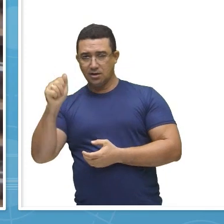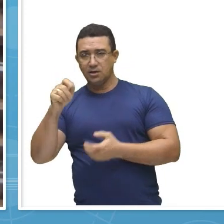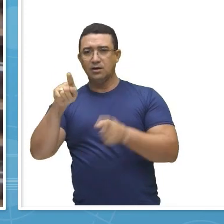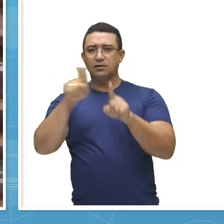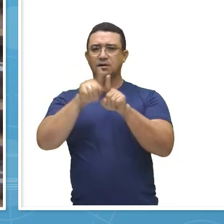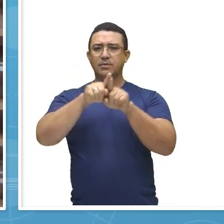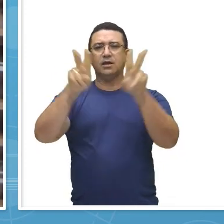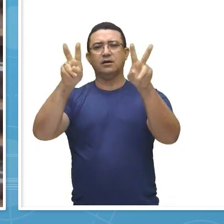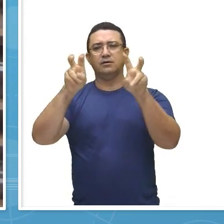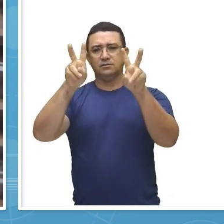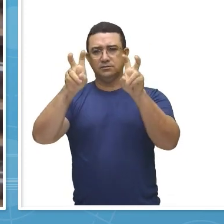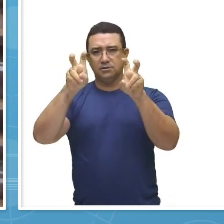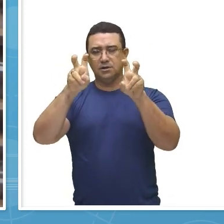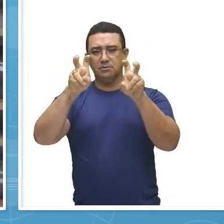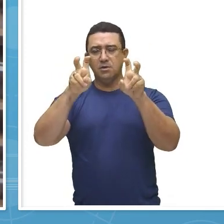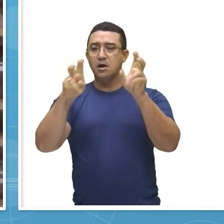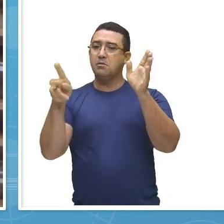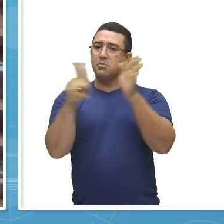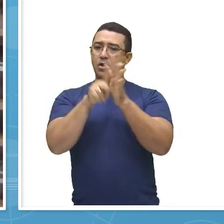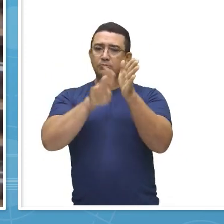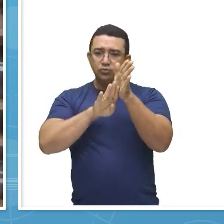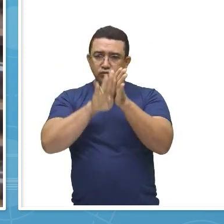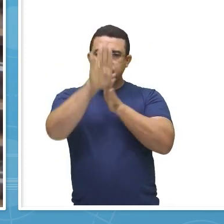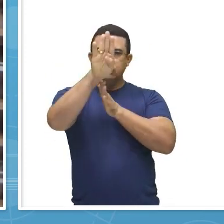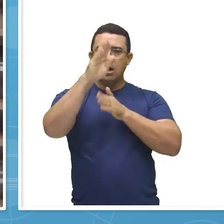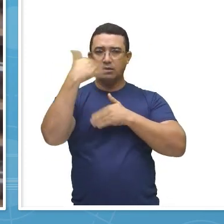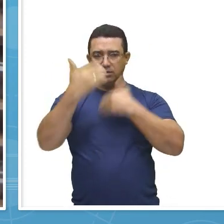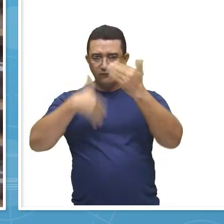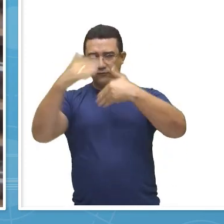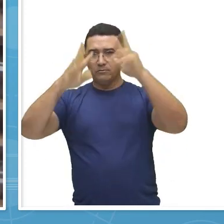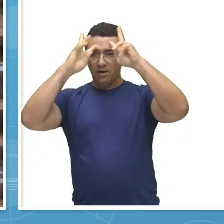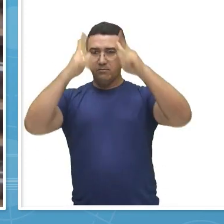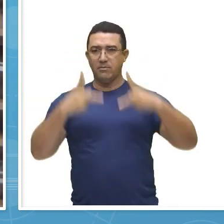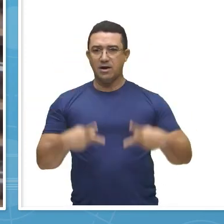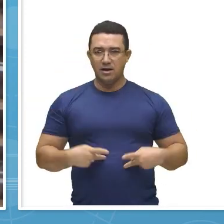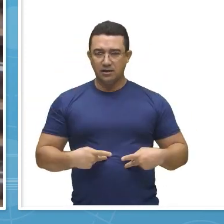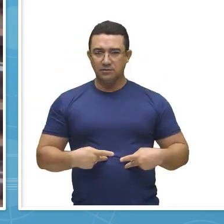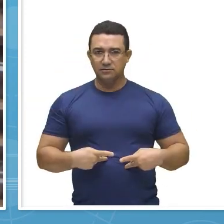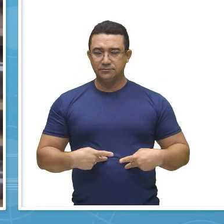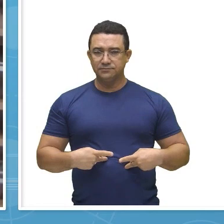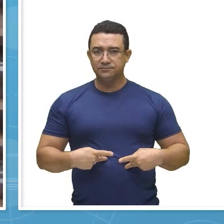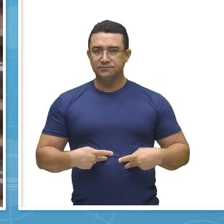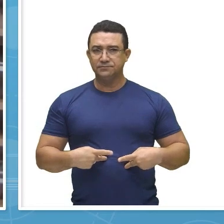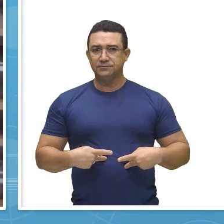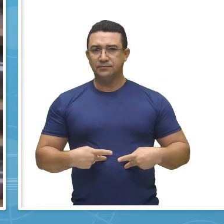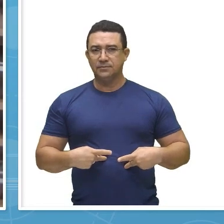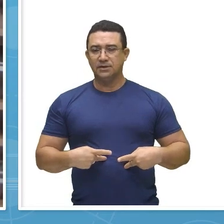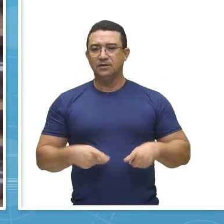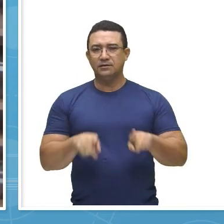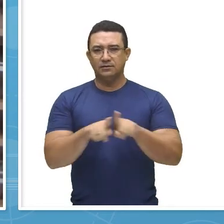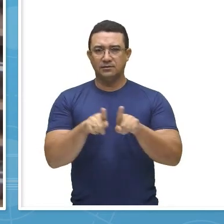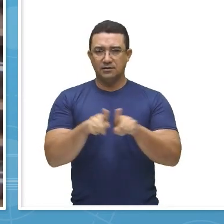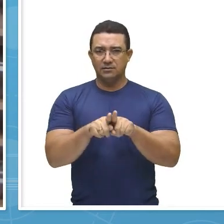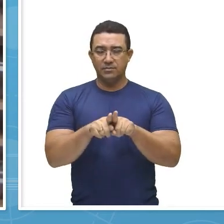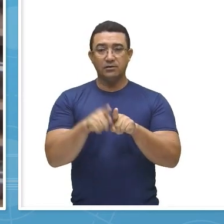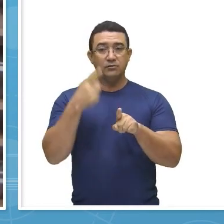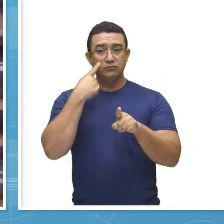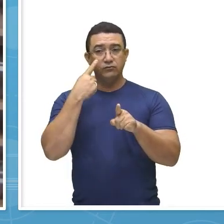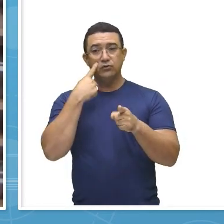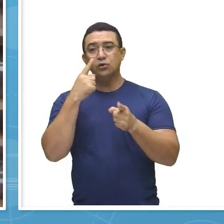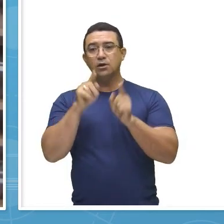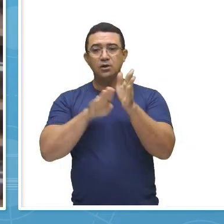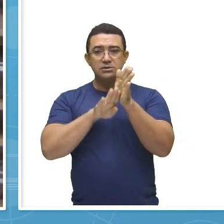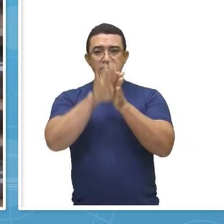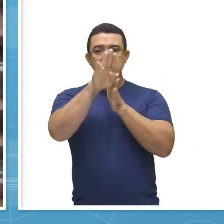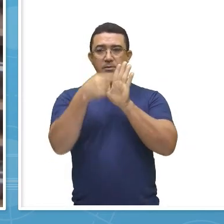também ao IDH, o Índice de Desenvolvimento Humano. Nessa última questão, a gente verificou esses